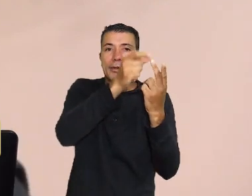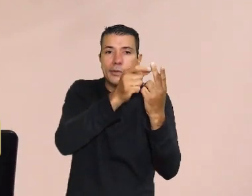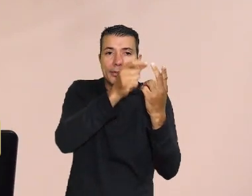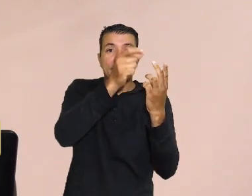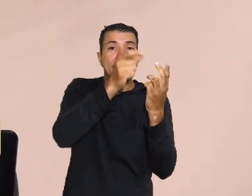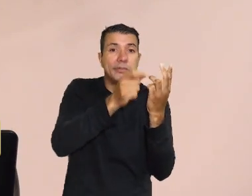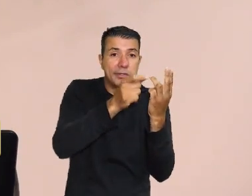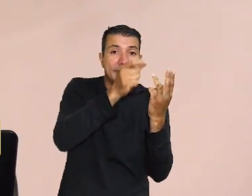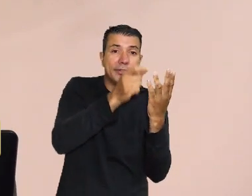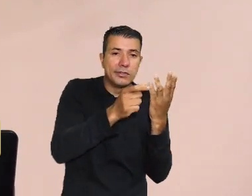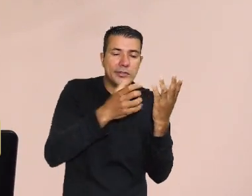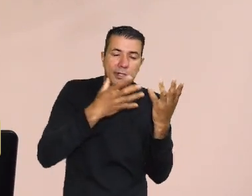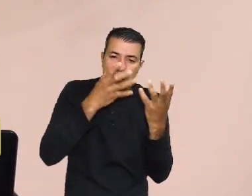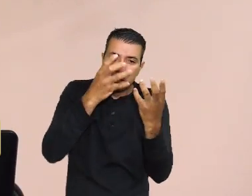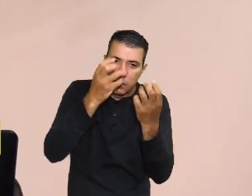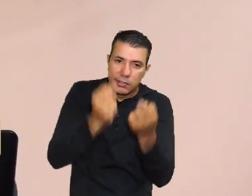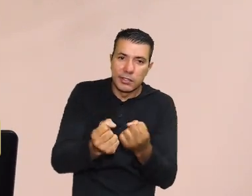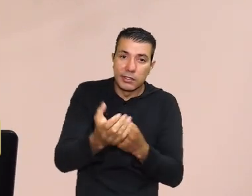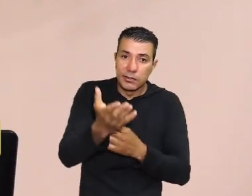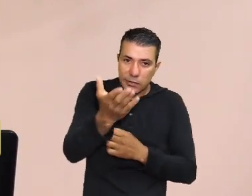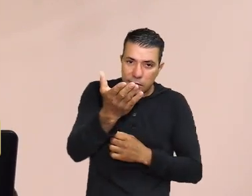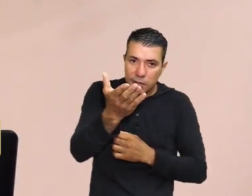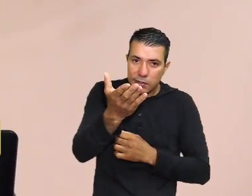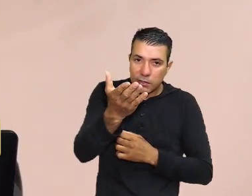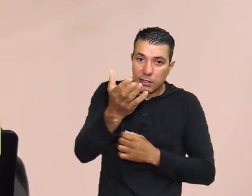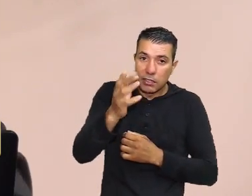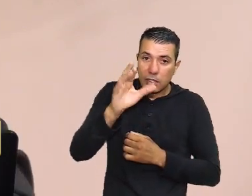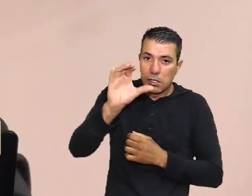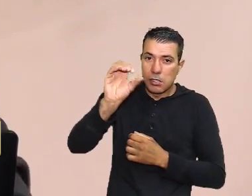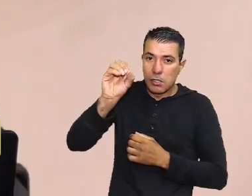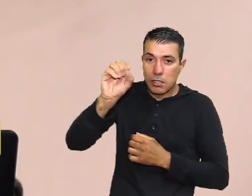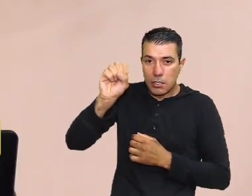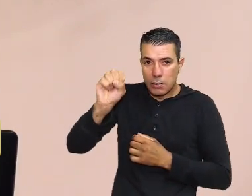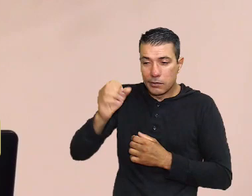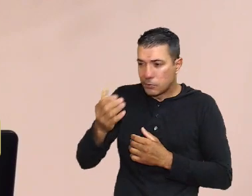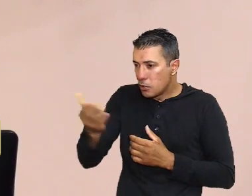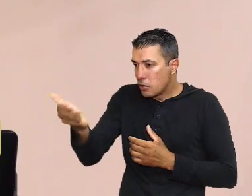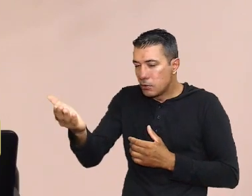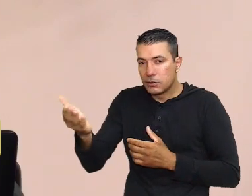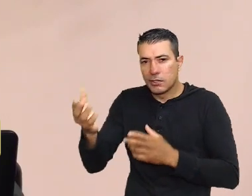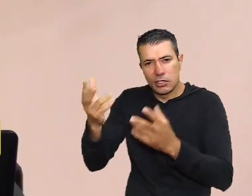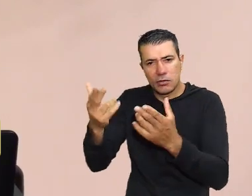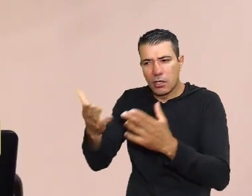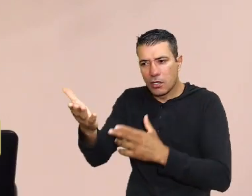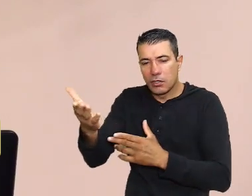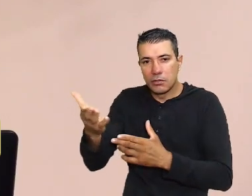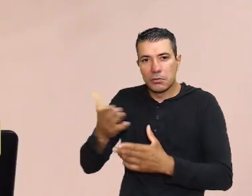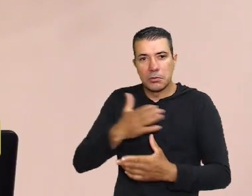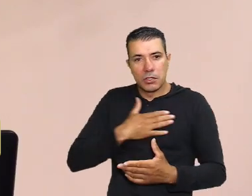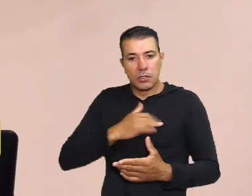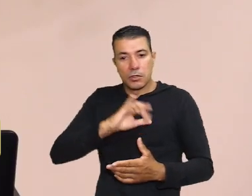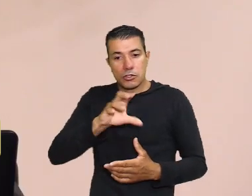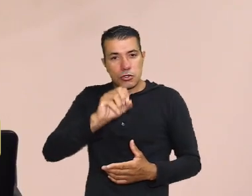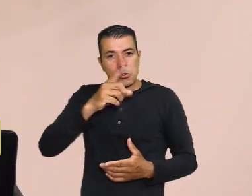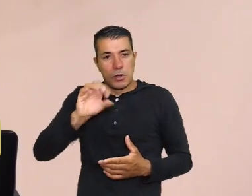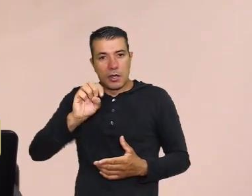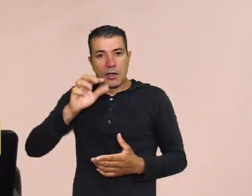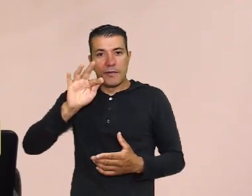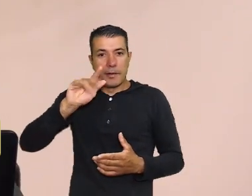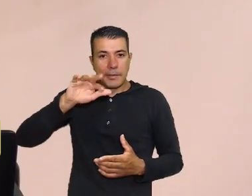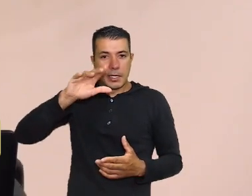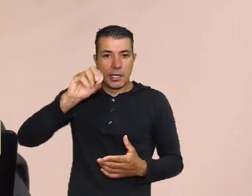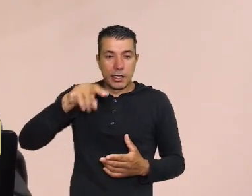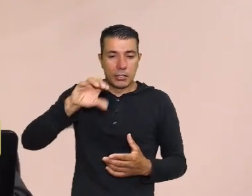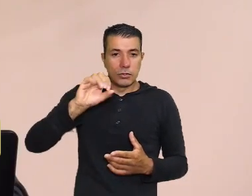eu me decido. Talvez existe outra Rose aí do lado. Pastor, eu sou como a Rose. Meu nome é João, Fabiano,